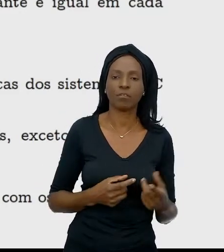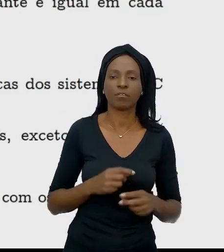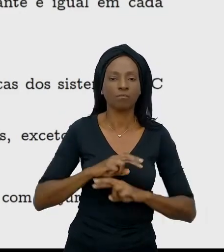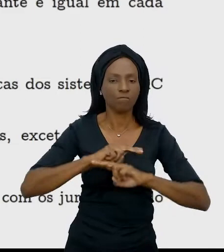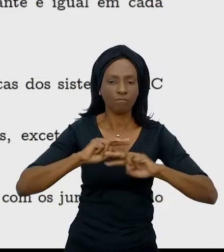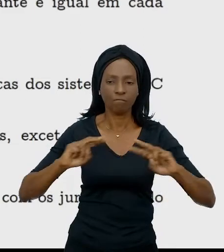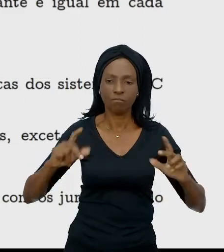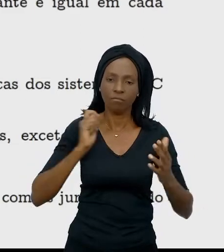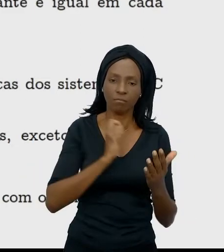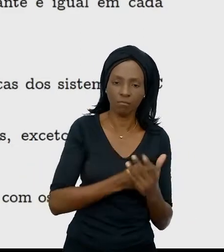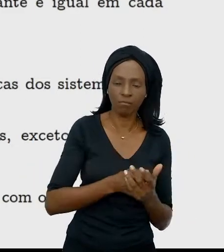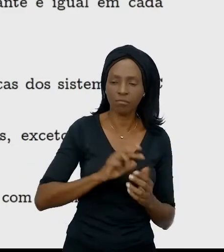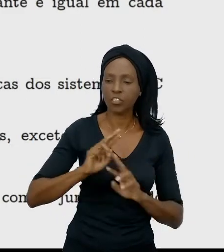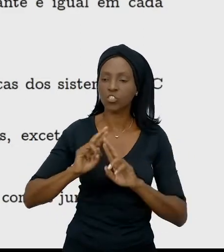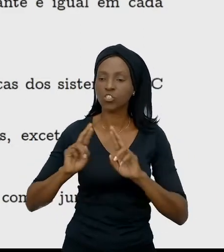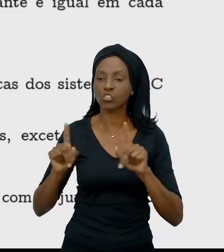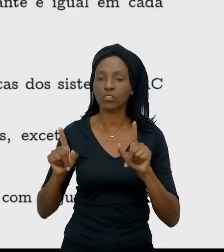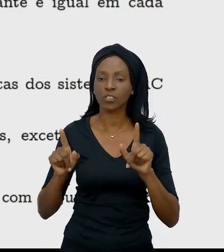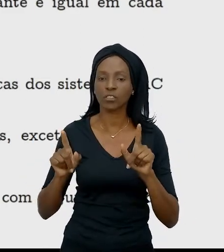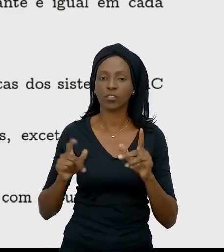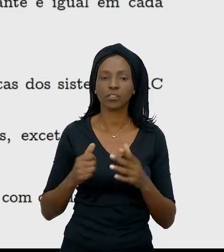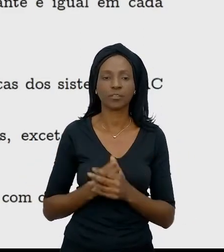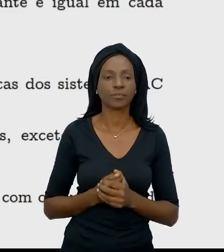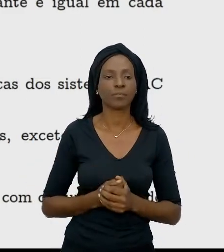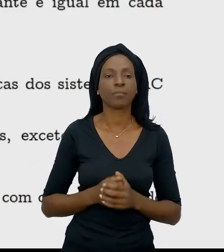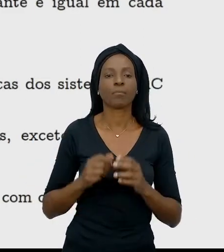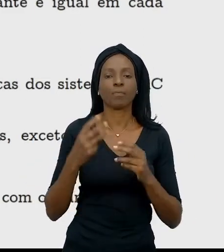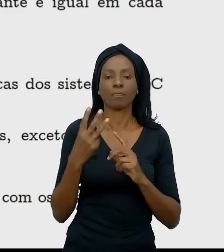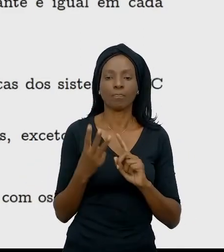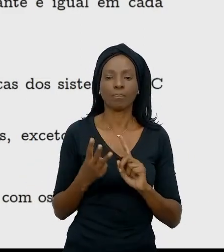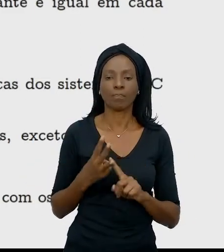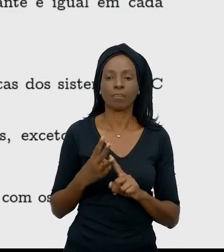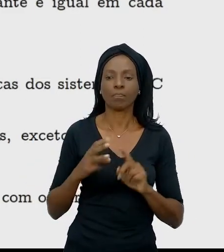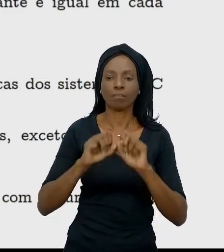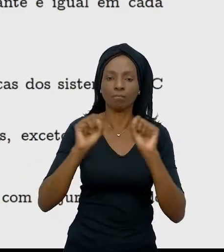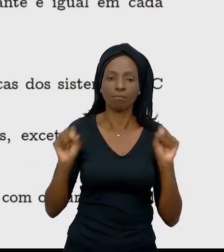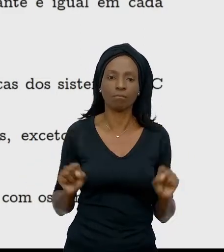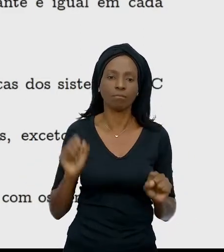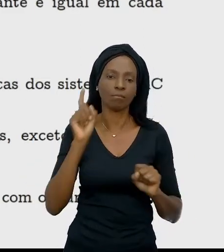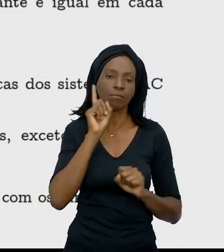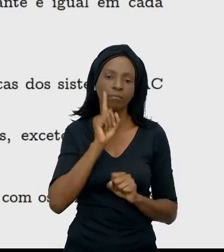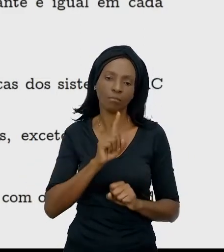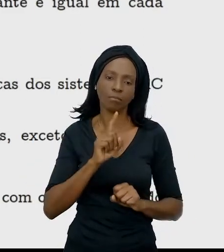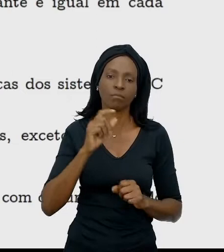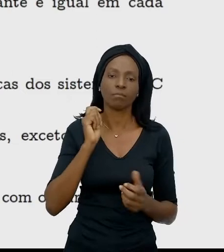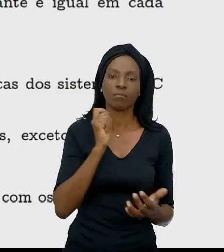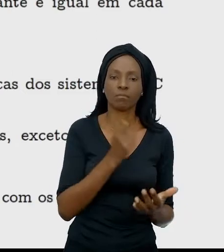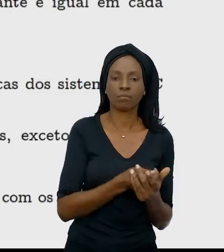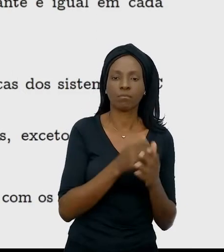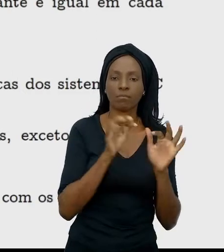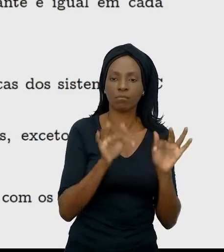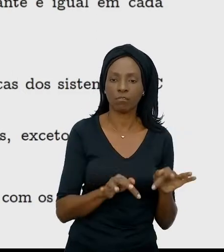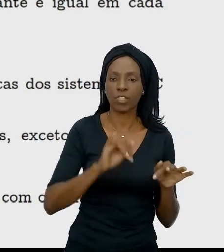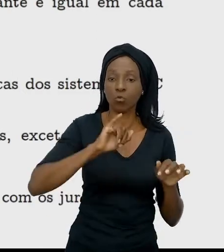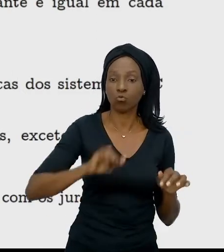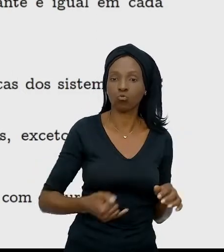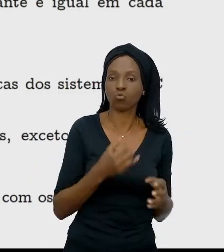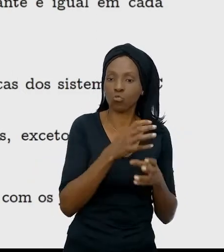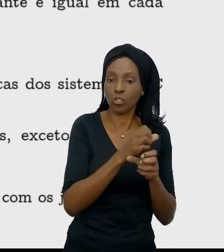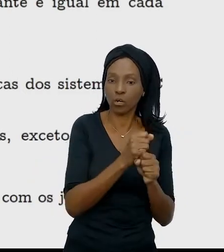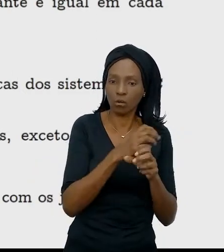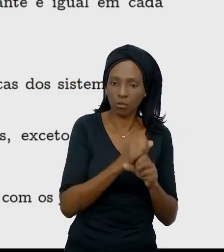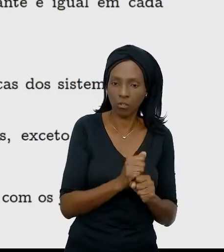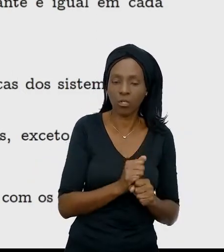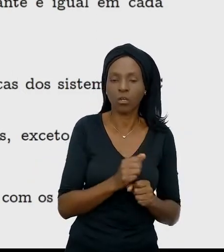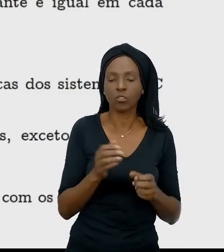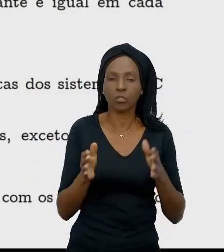vários pagamentos diferenciados. Depois a gente tem o sistema americano, o pagamento no final com juros